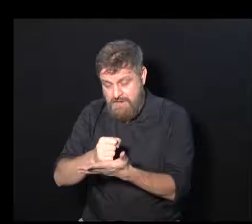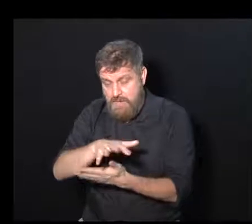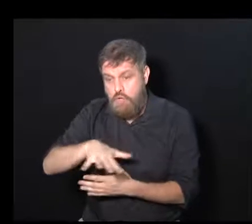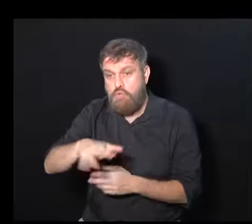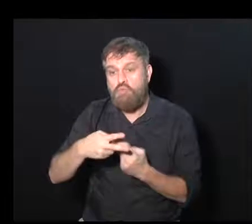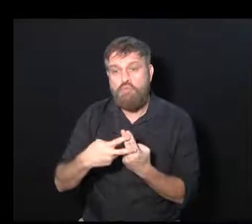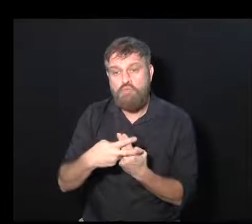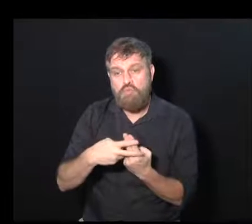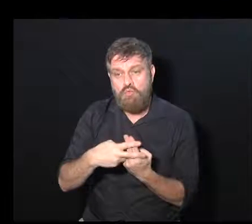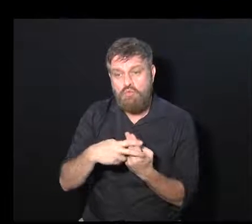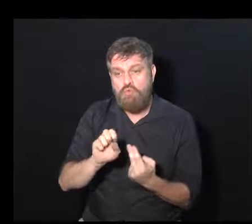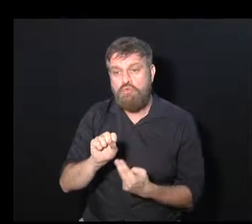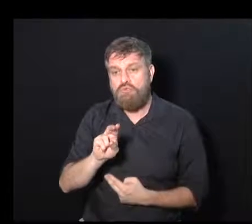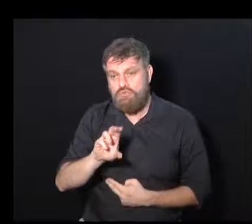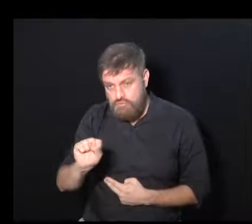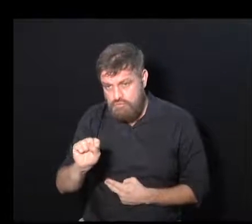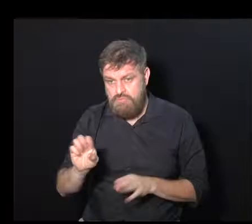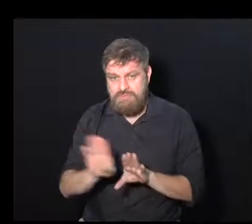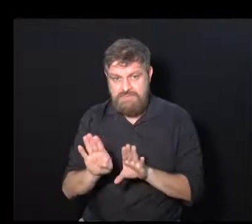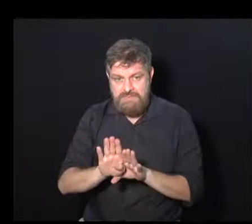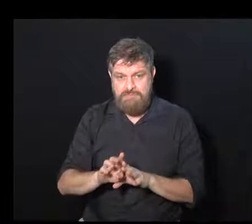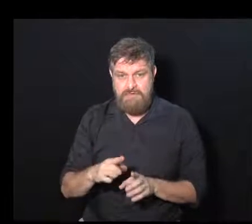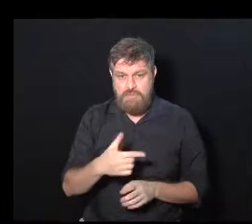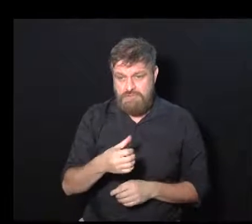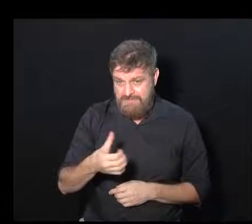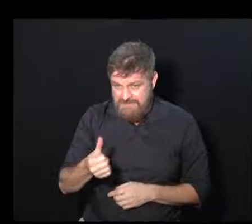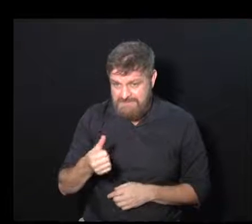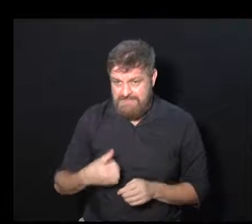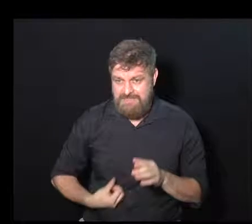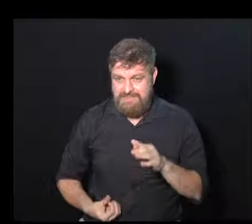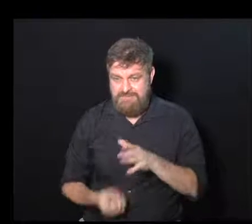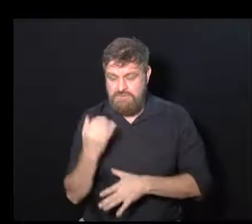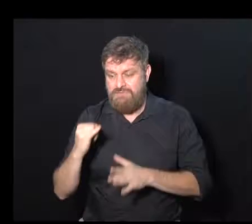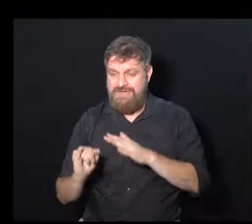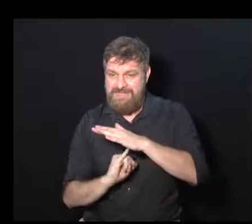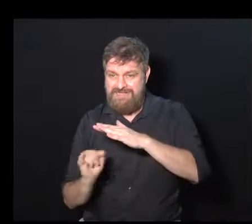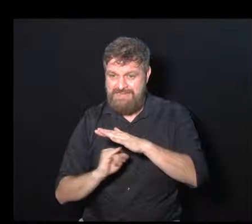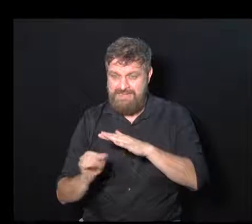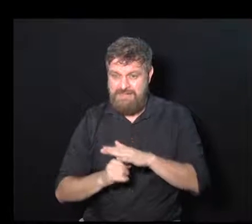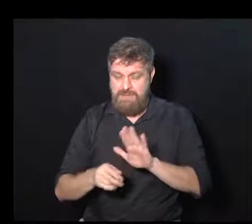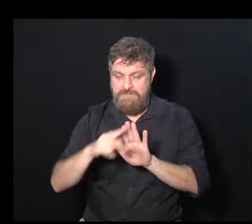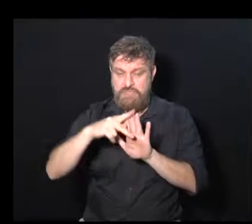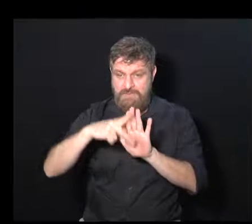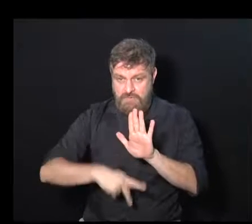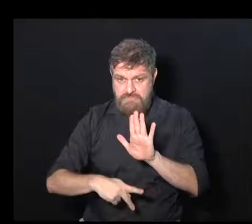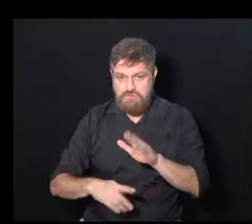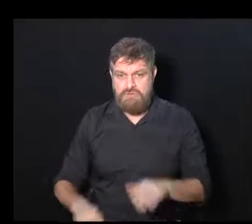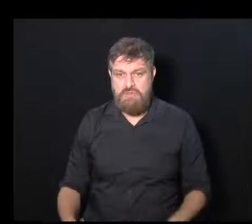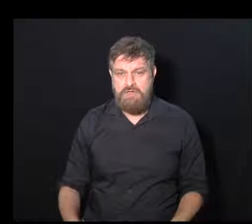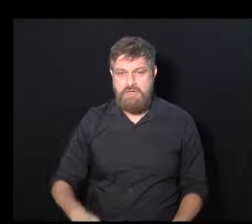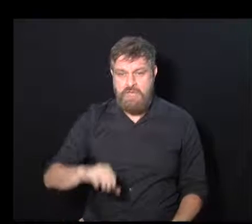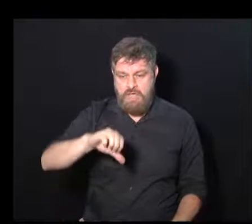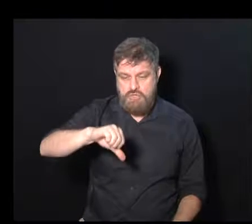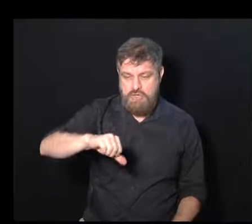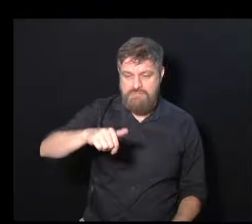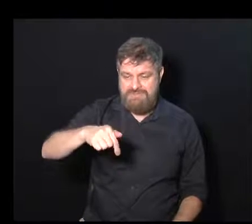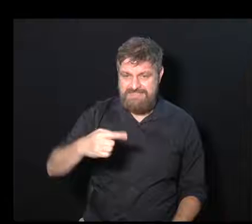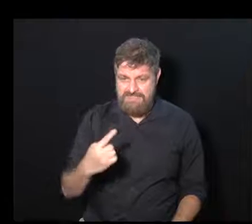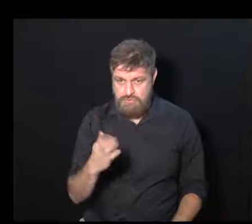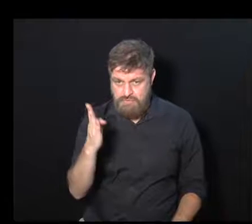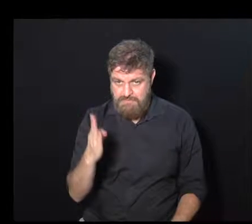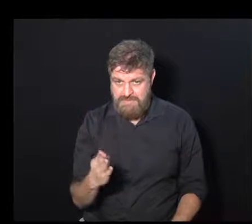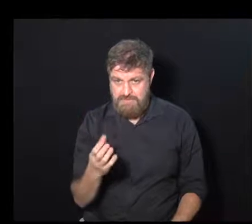foi institucionalizada a fitoterapia, através da Portaria 971 de 2006, pela